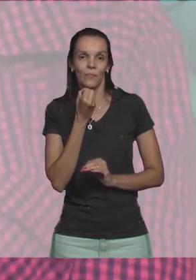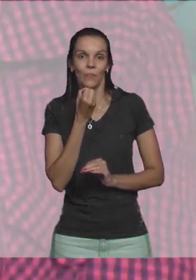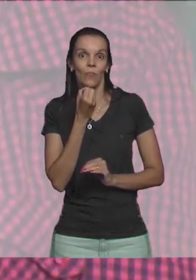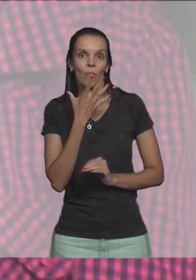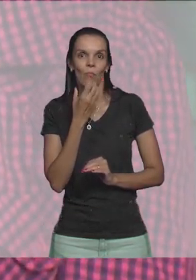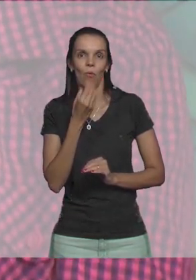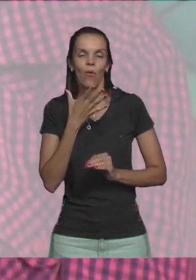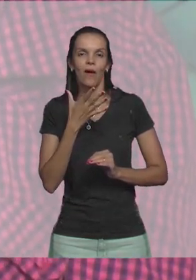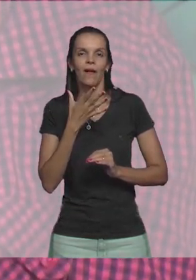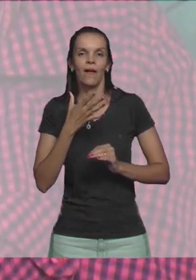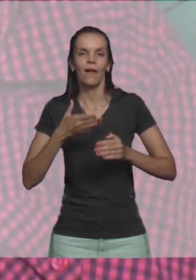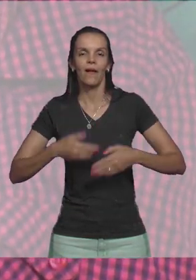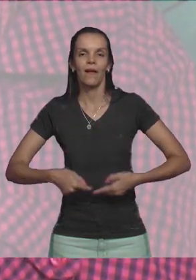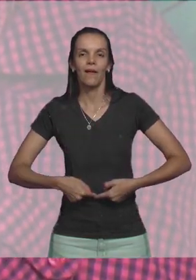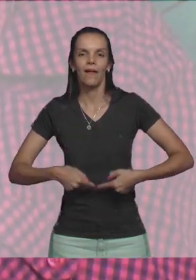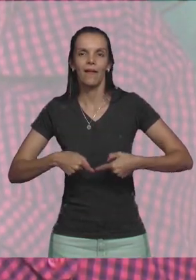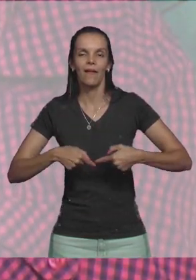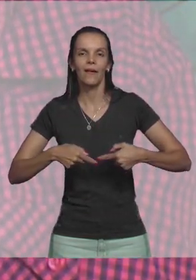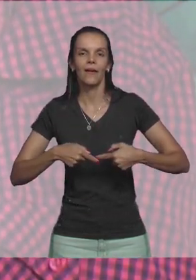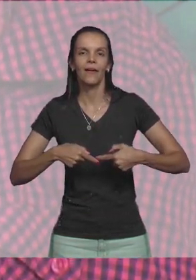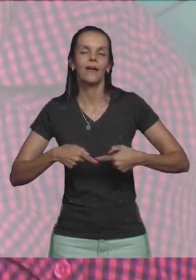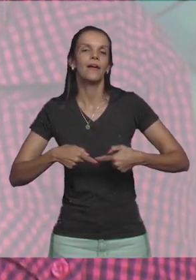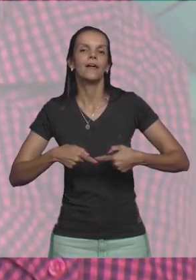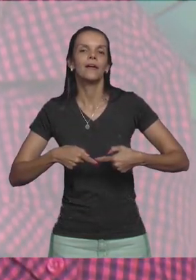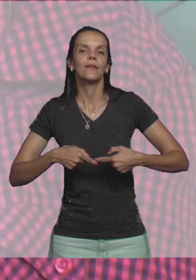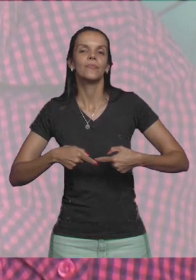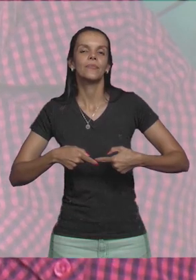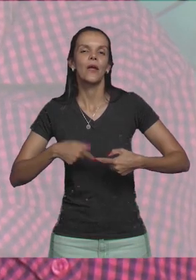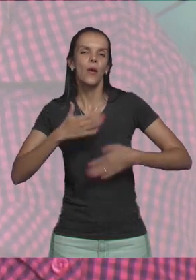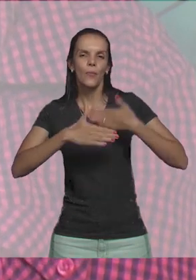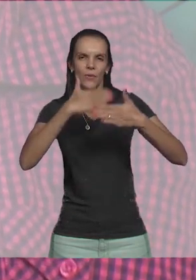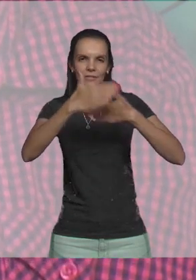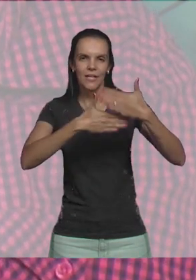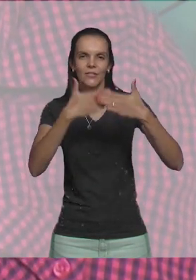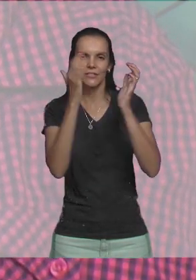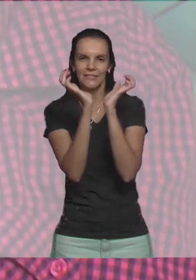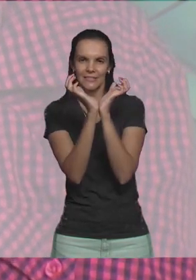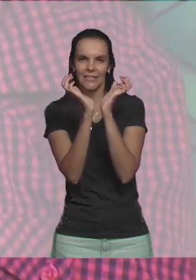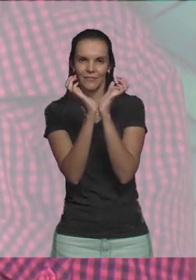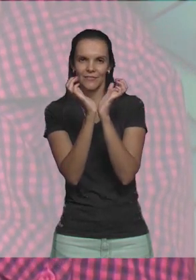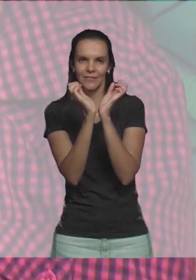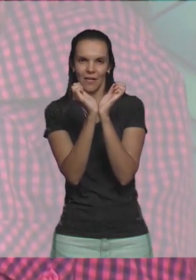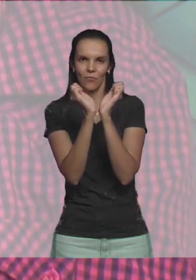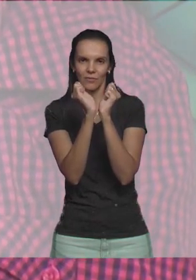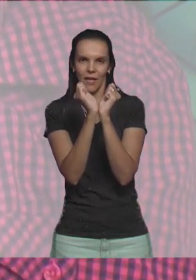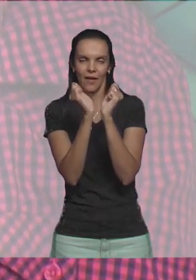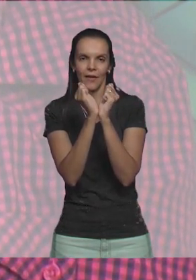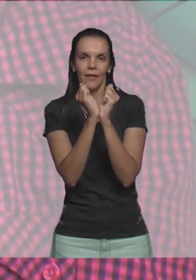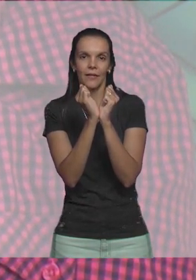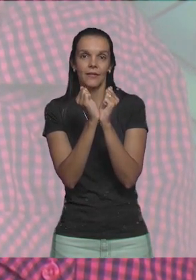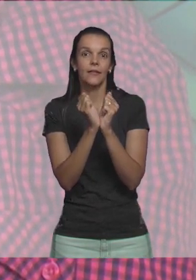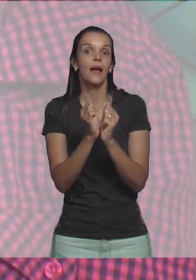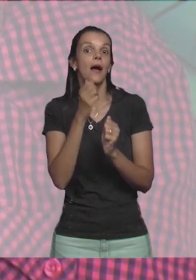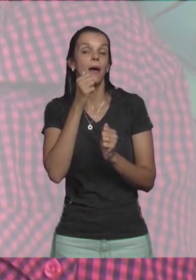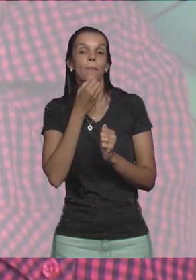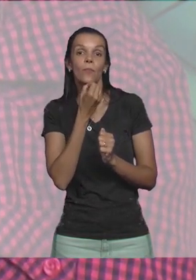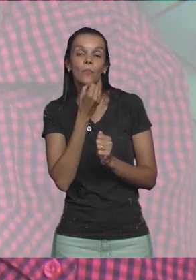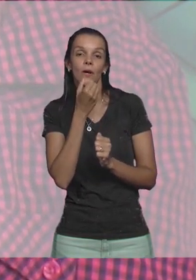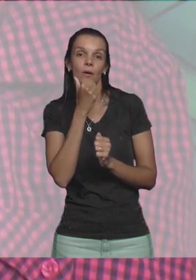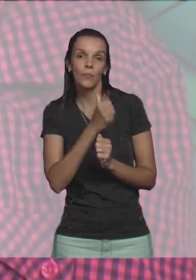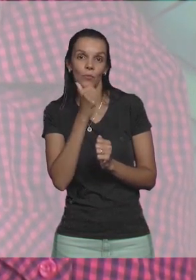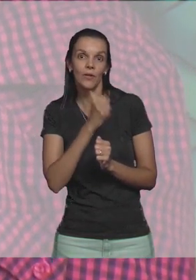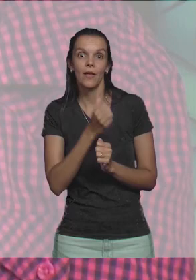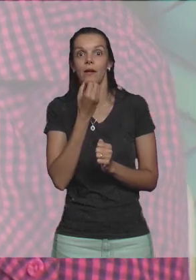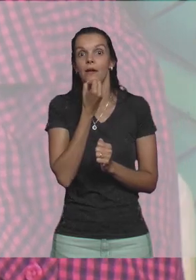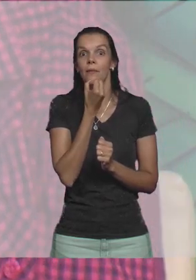vem de um longo processo, né? Entre a escravidão e pós-escravidão, de que a mulher